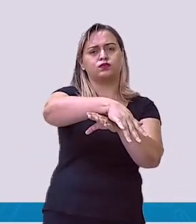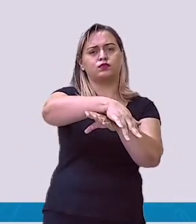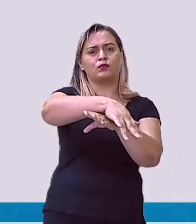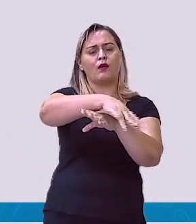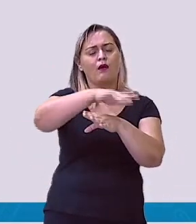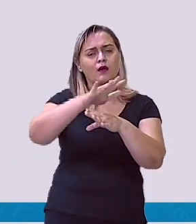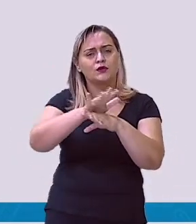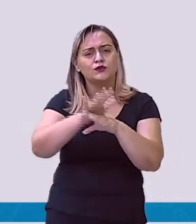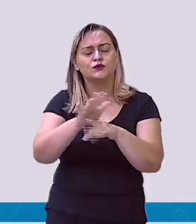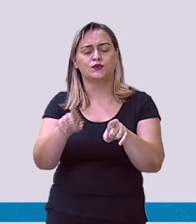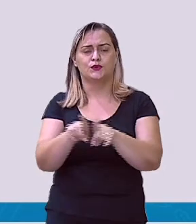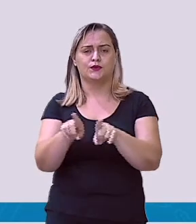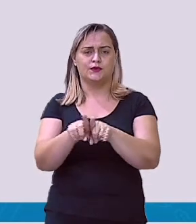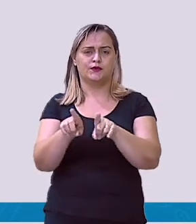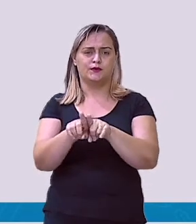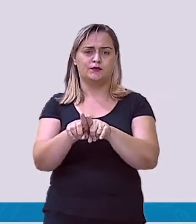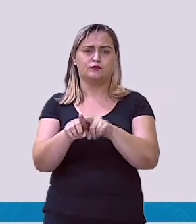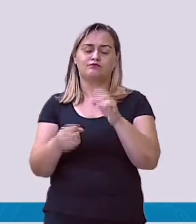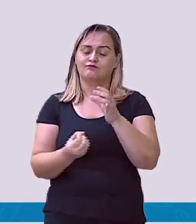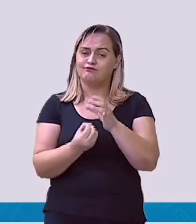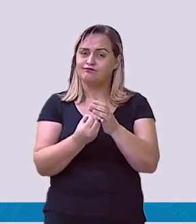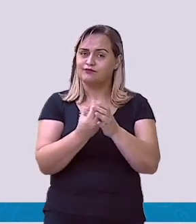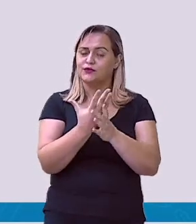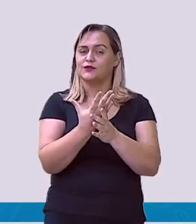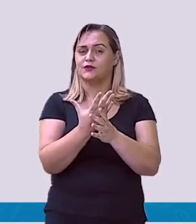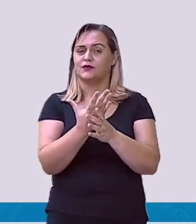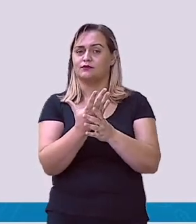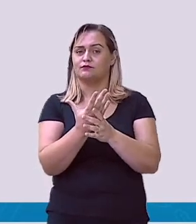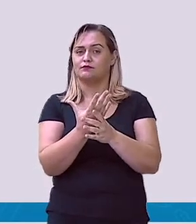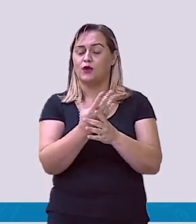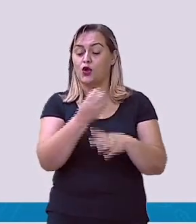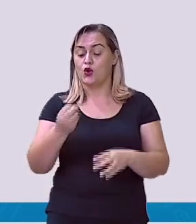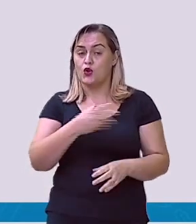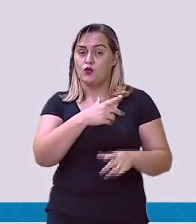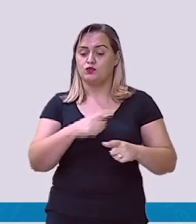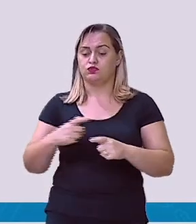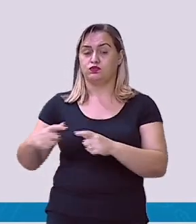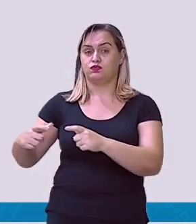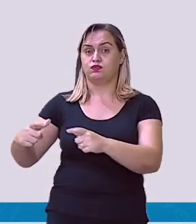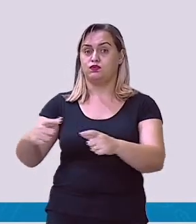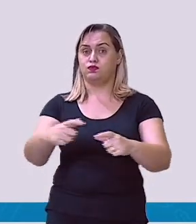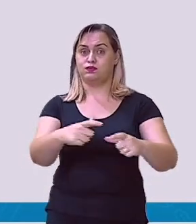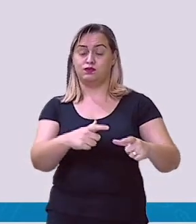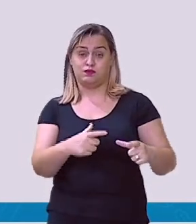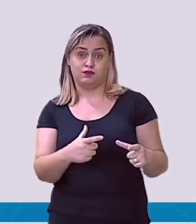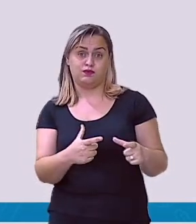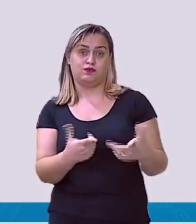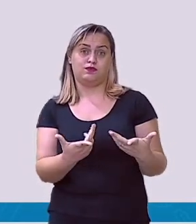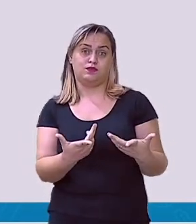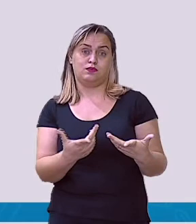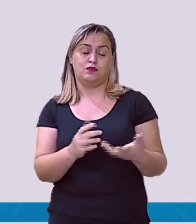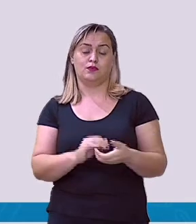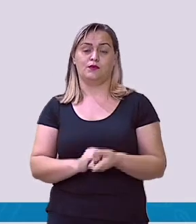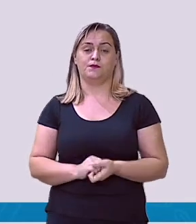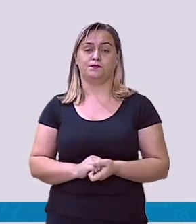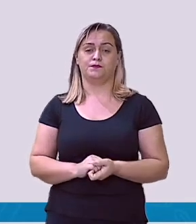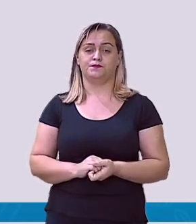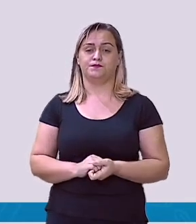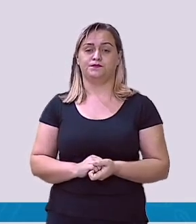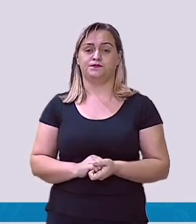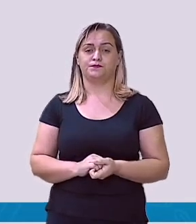Ok? Então, esse é um processo que também, olha bem, na litosfera,